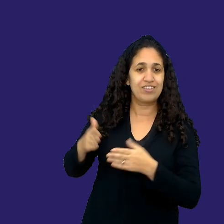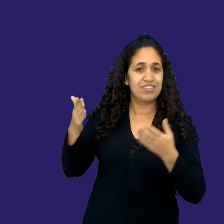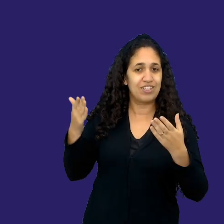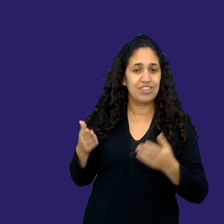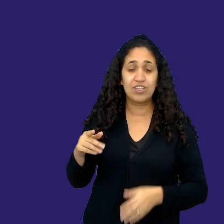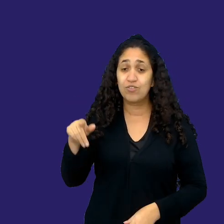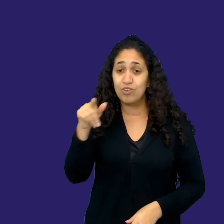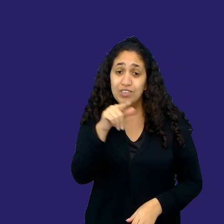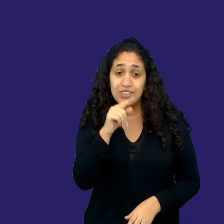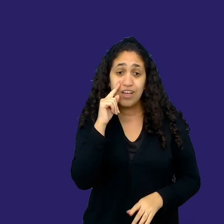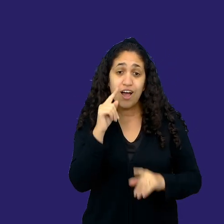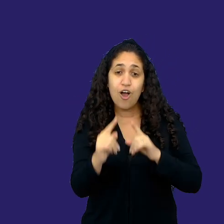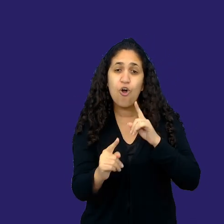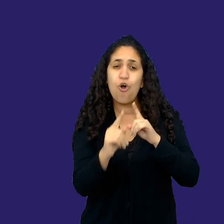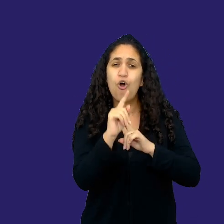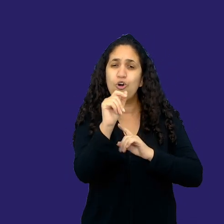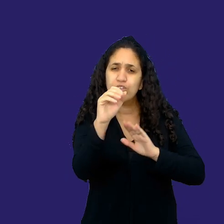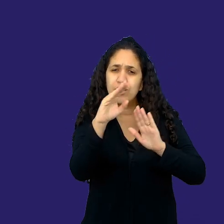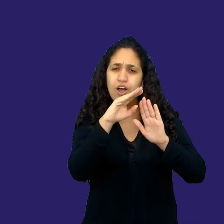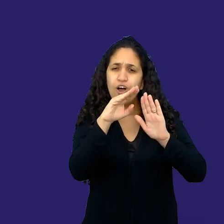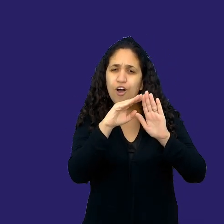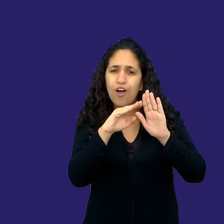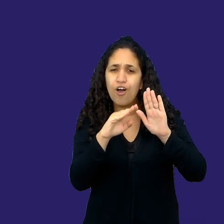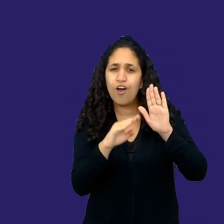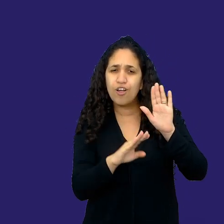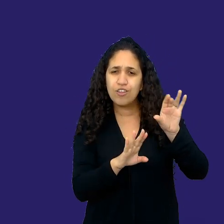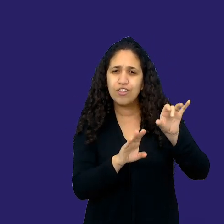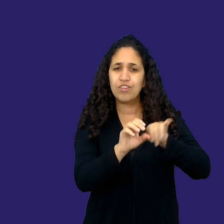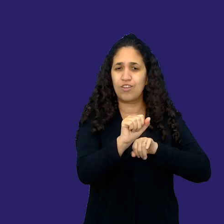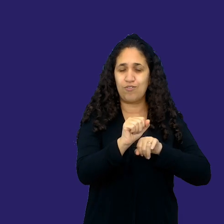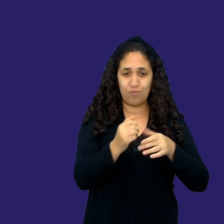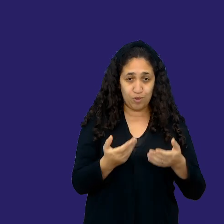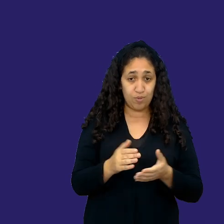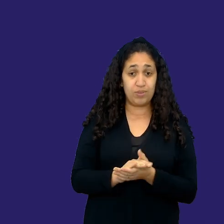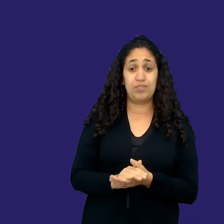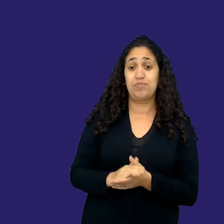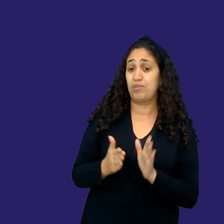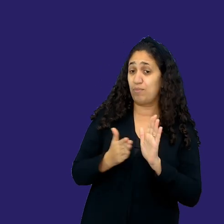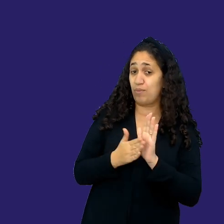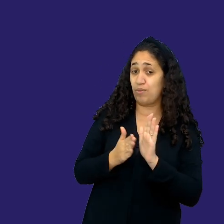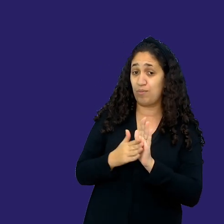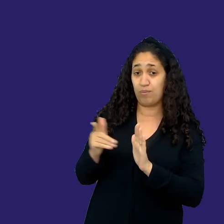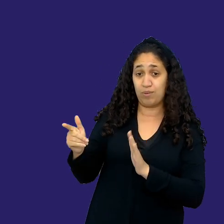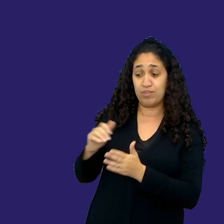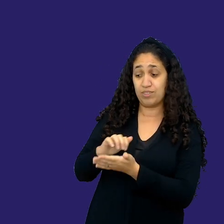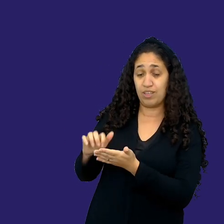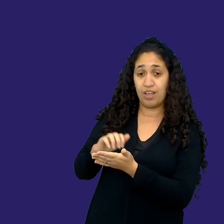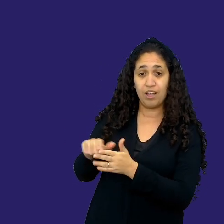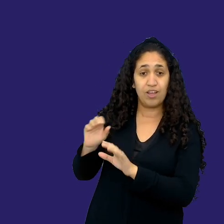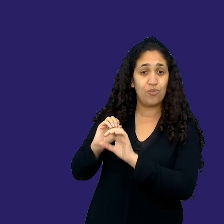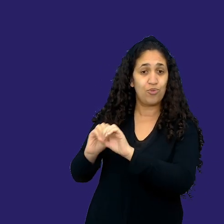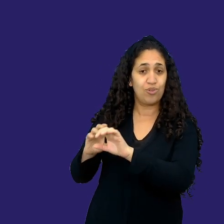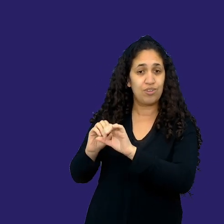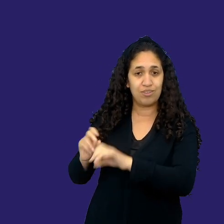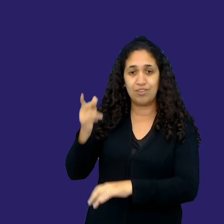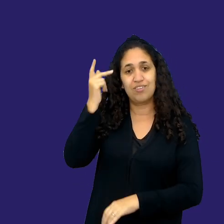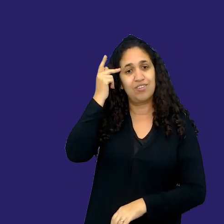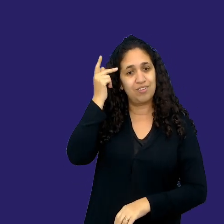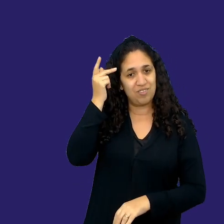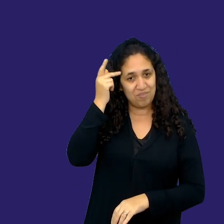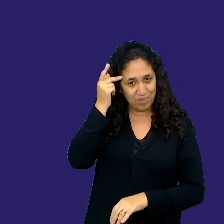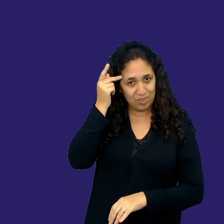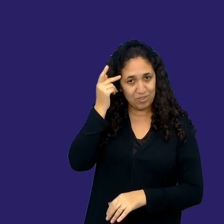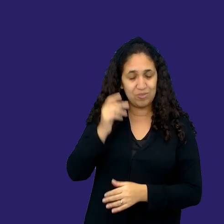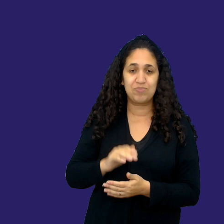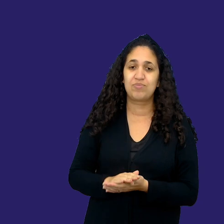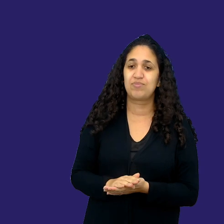vocês encontram todo o roteiro formativo proposto, então, pela Secretaria de Educação de São Paulo, não é? Em relação ao